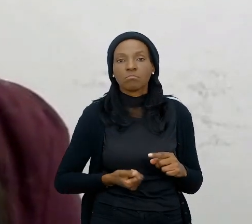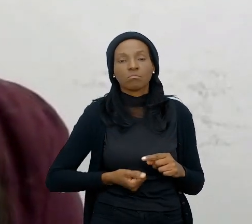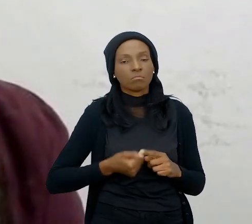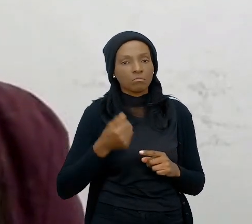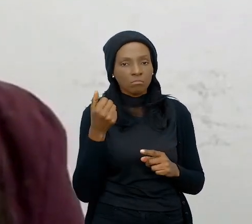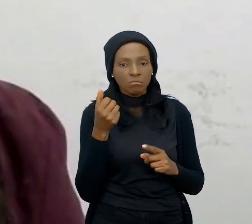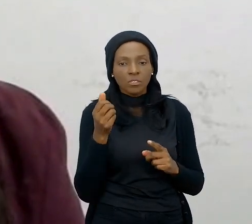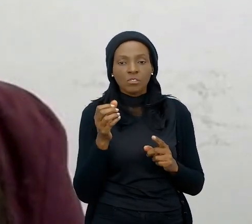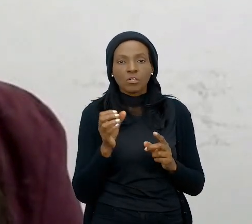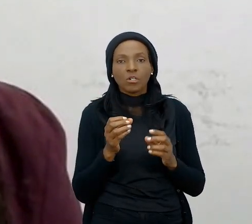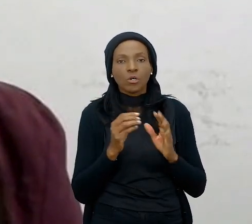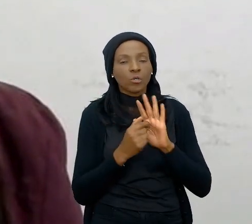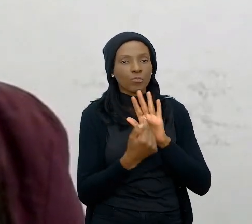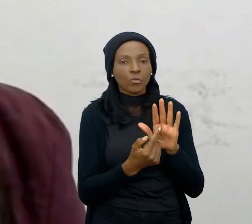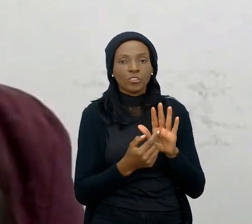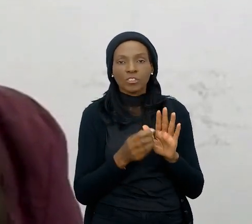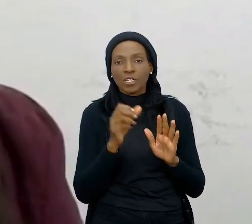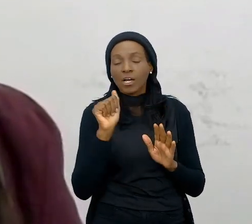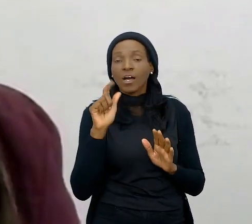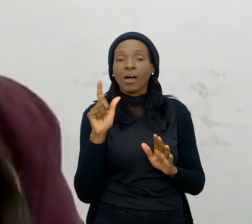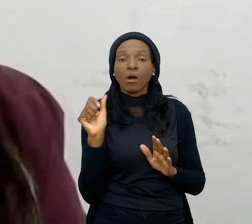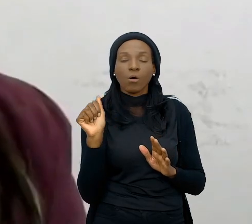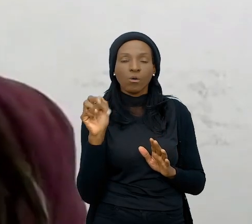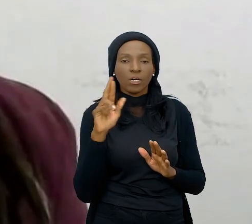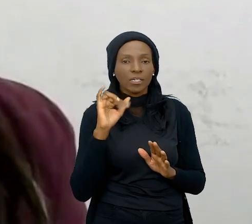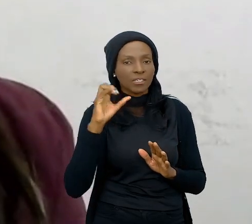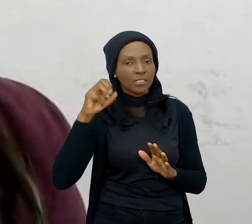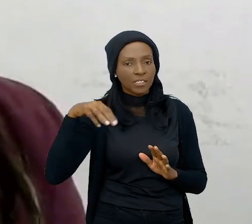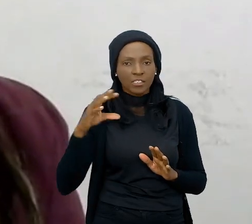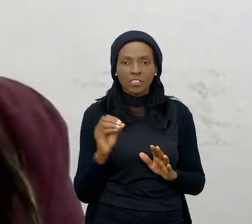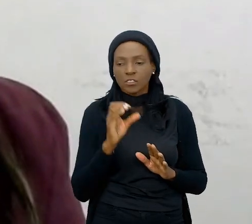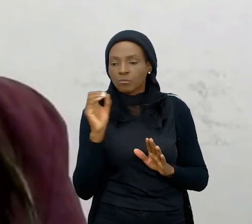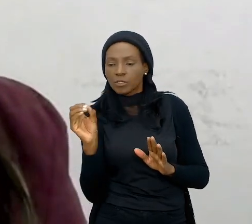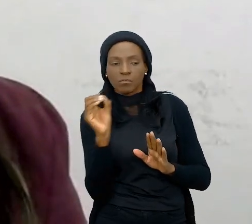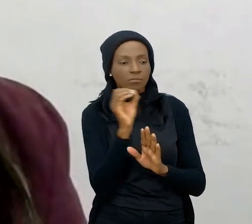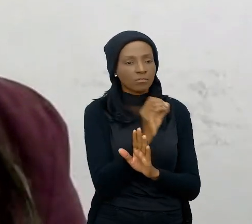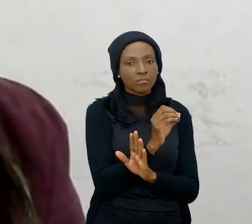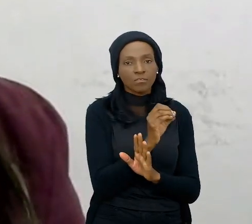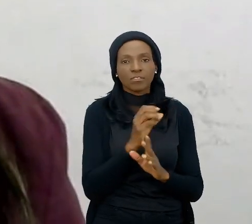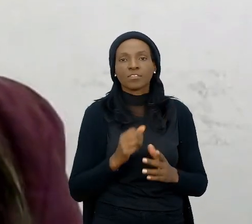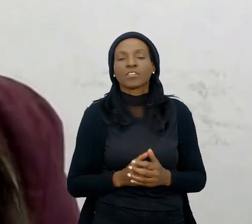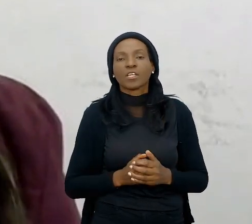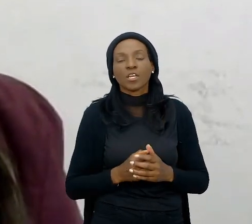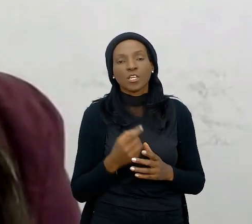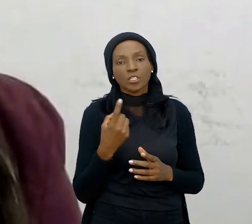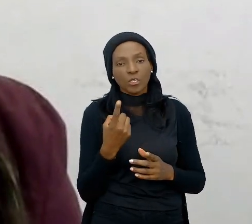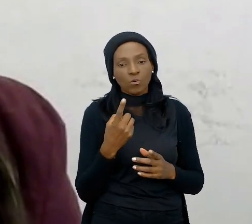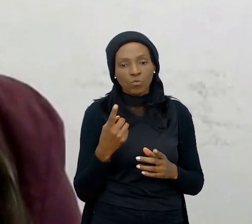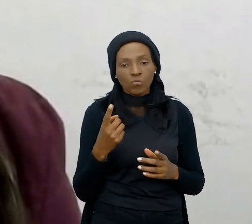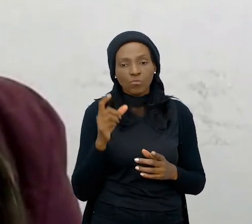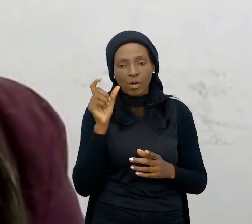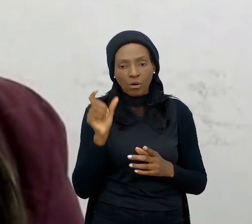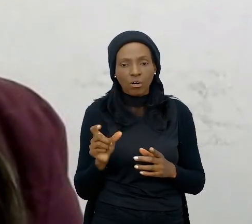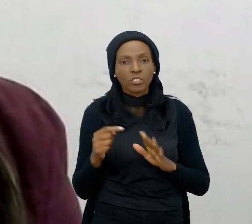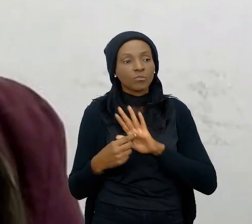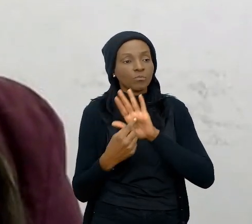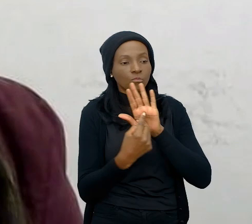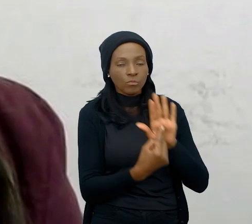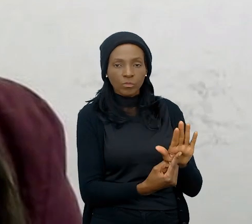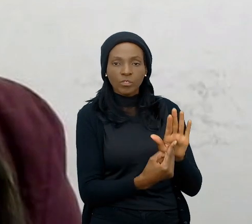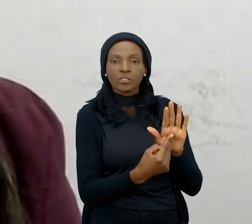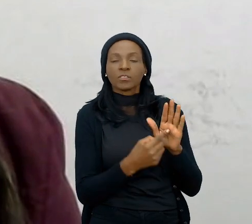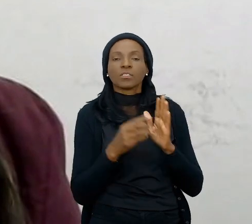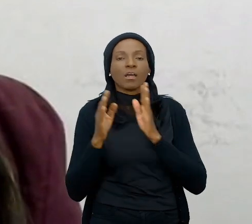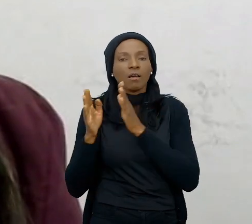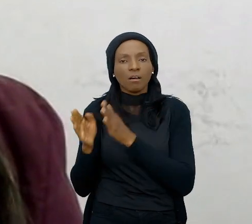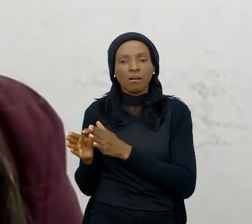ali a posição de um algarismo, né? Então, dentre uma das ordens, a gente vai mostrar a